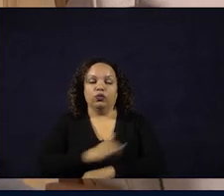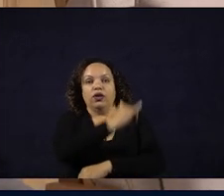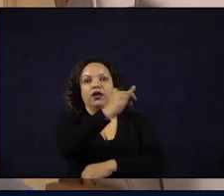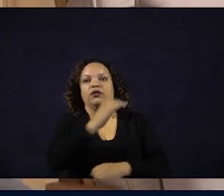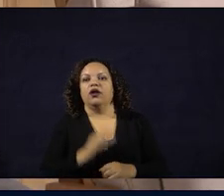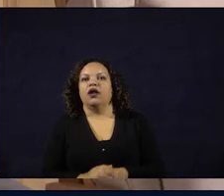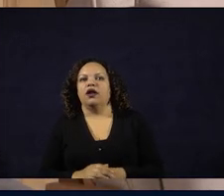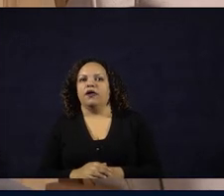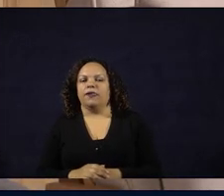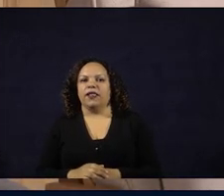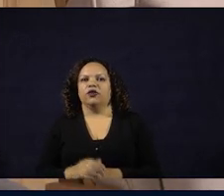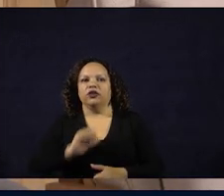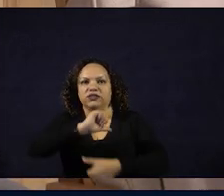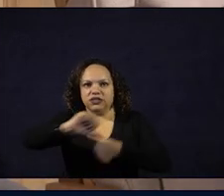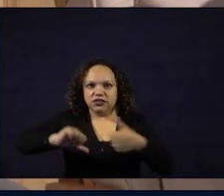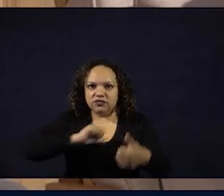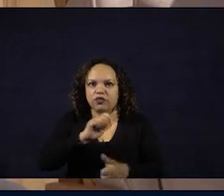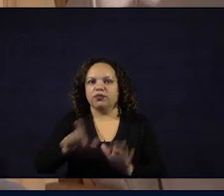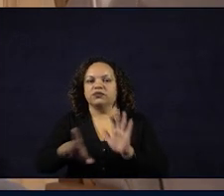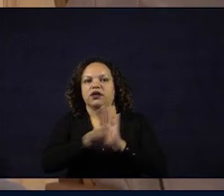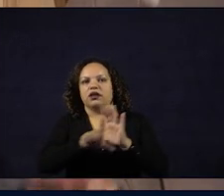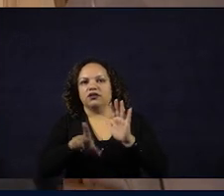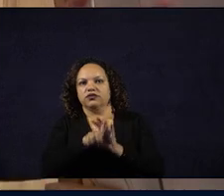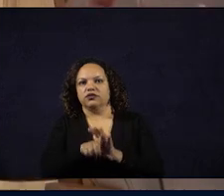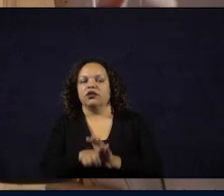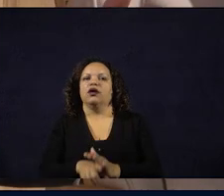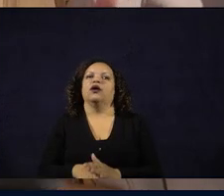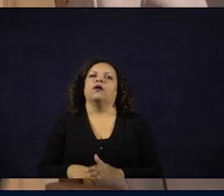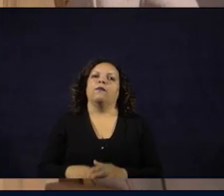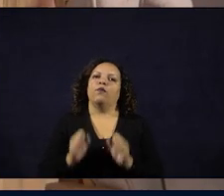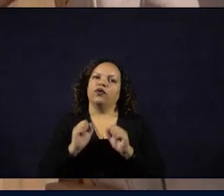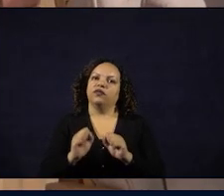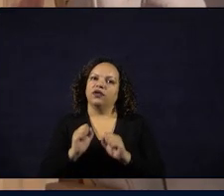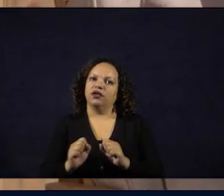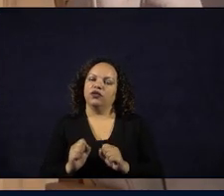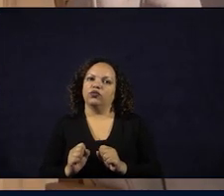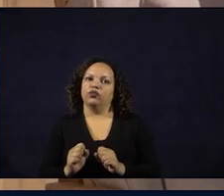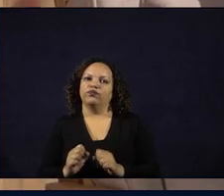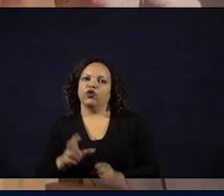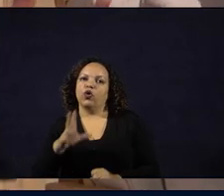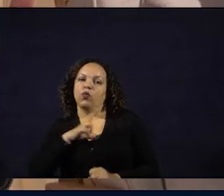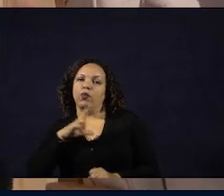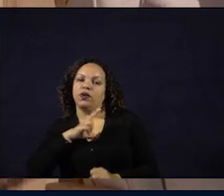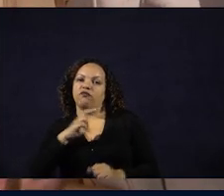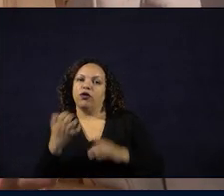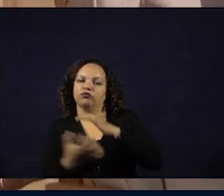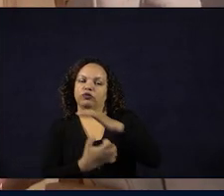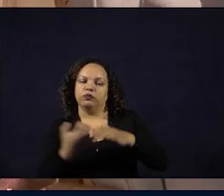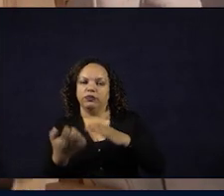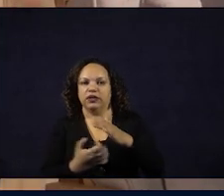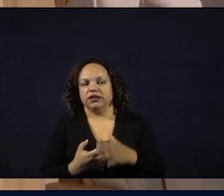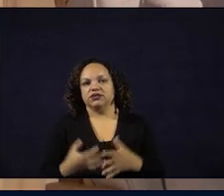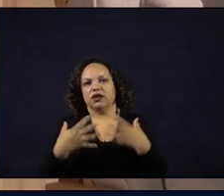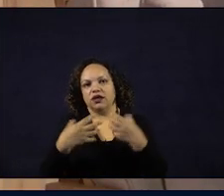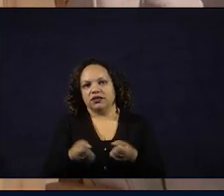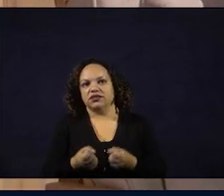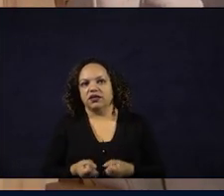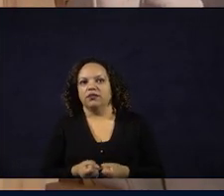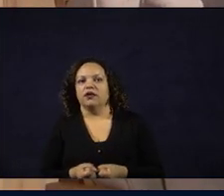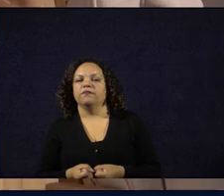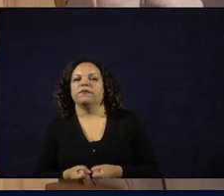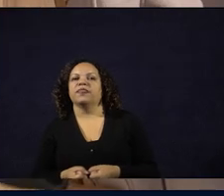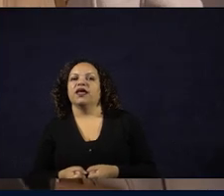ferroviário? Então, nós mudamos a legislação e permitimos, então, que o setor privado assuma, então, esse protagonismo no investimento. Então, ele assume o